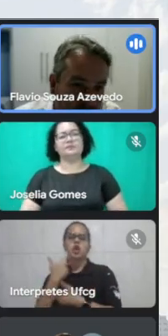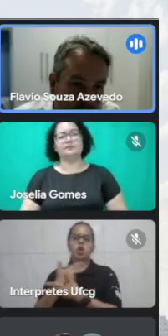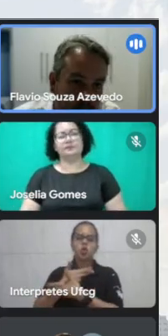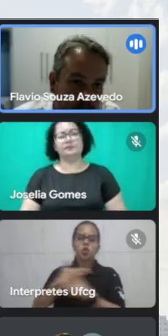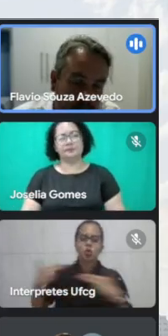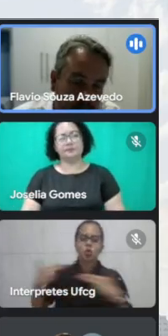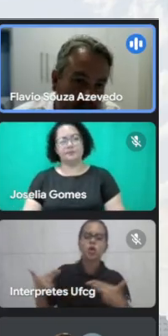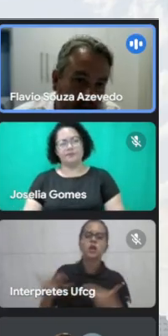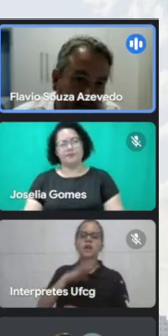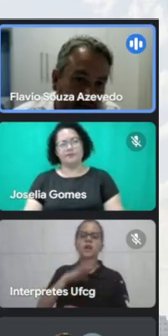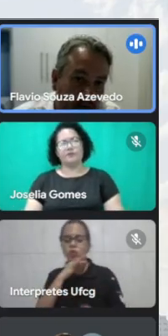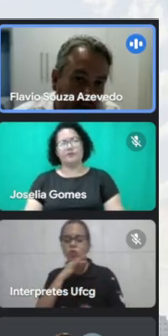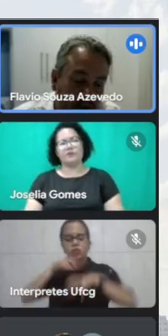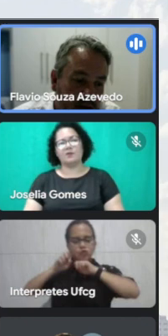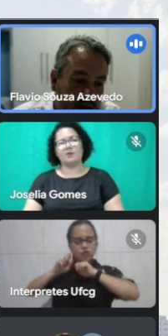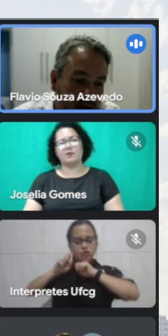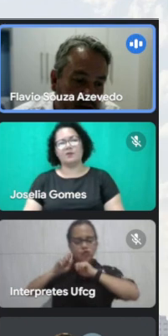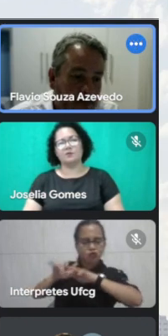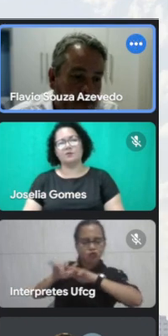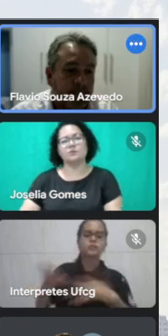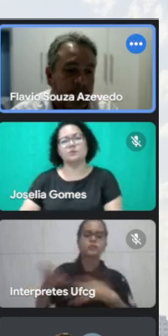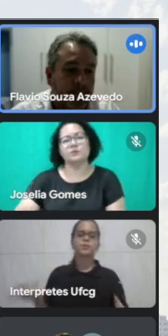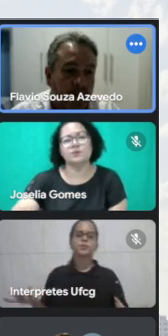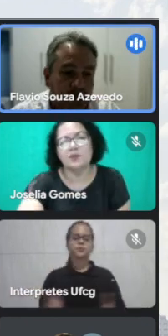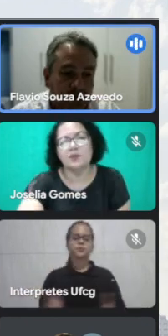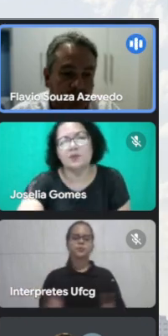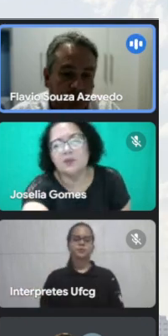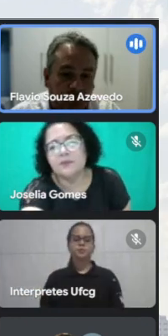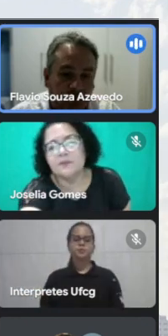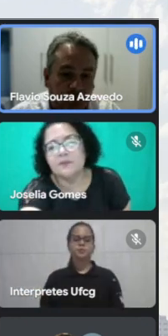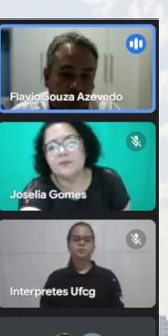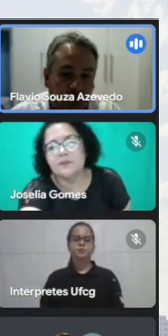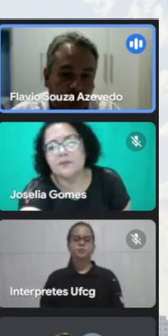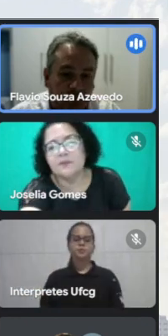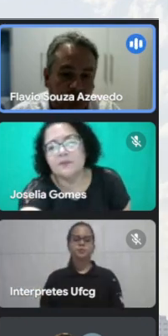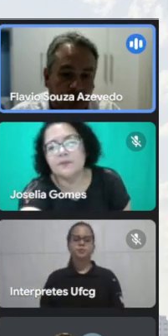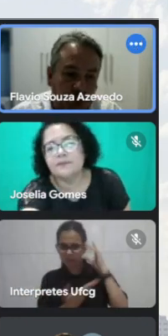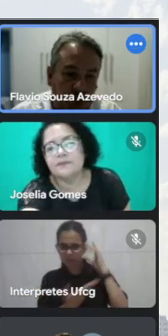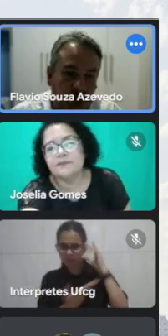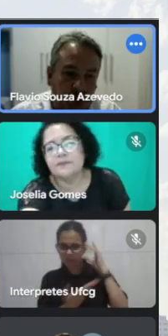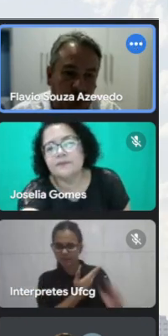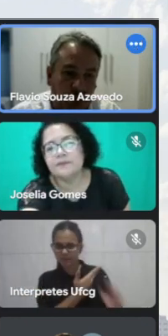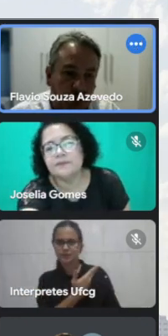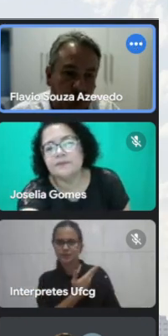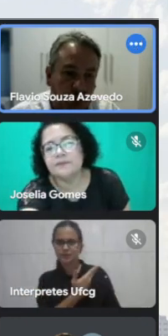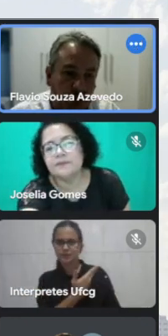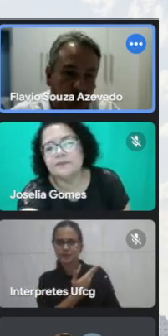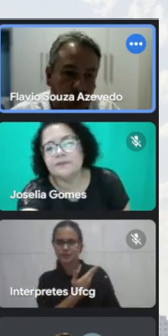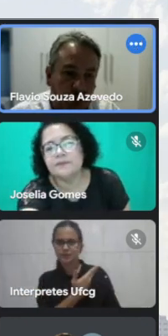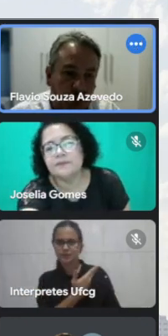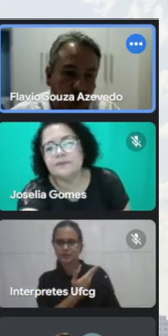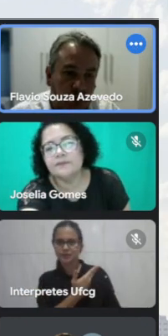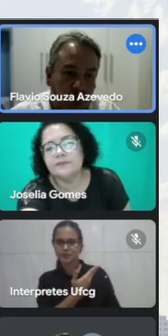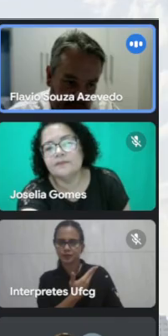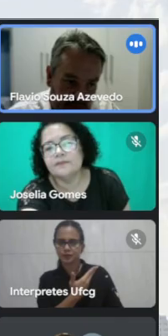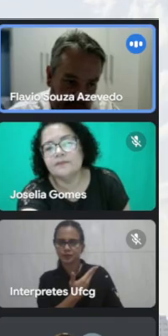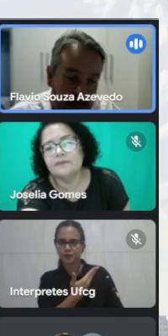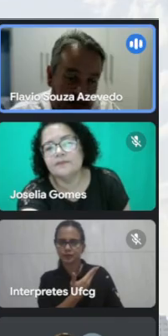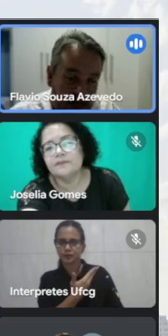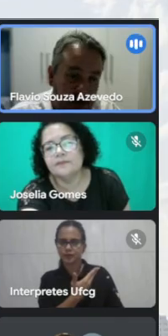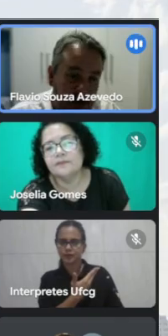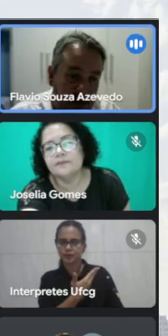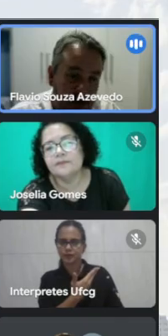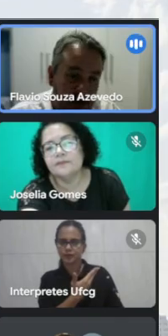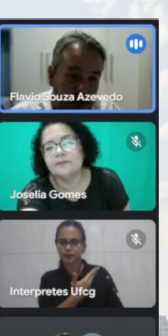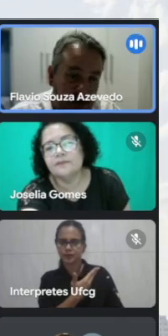principais processos da fitorremediação. Então, observe que a gente, né, no dia a dia,